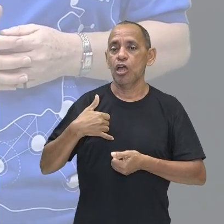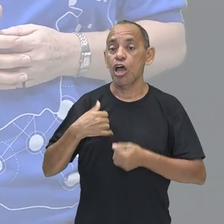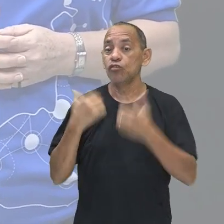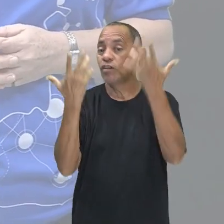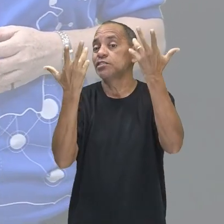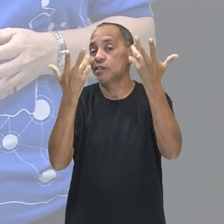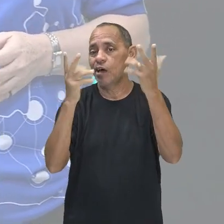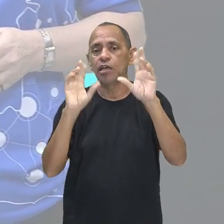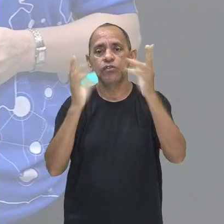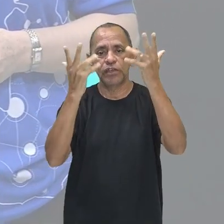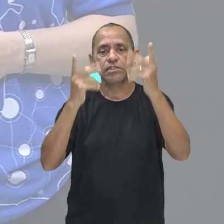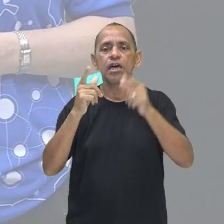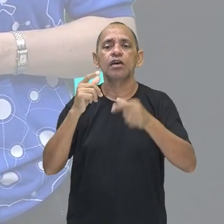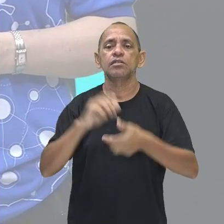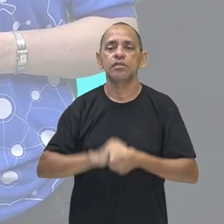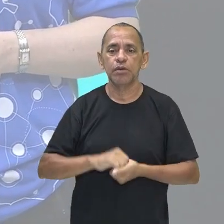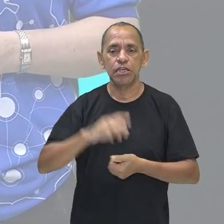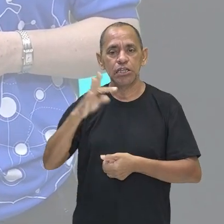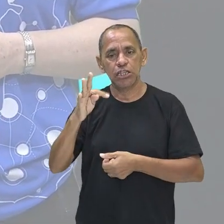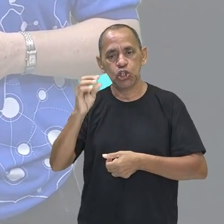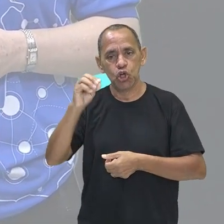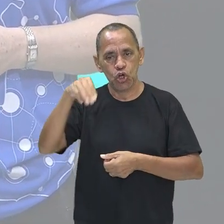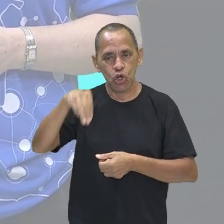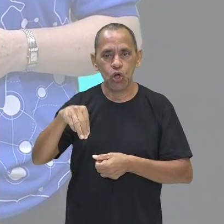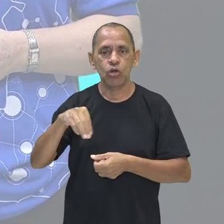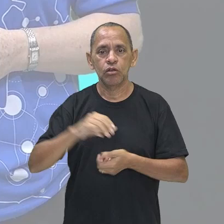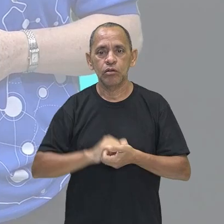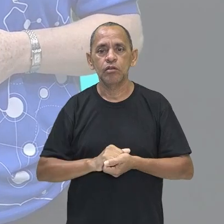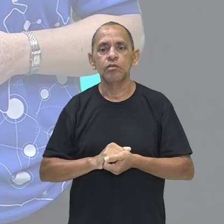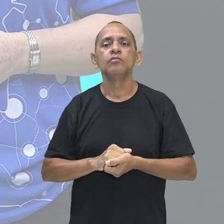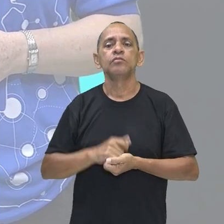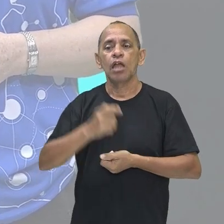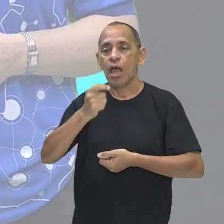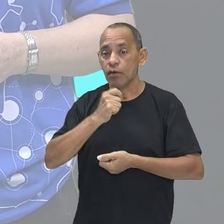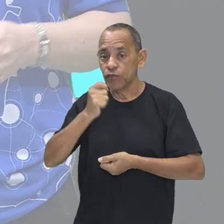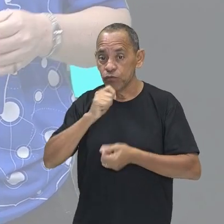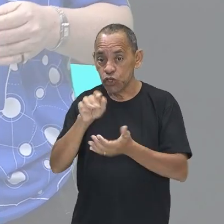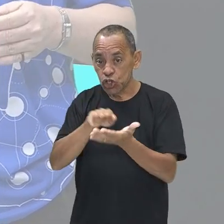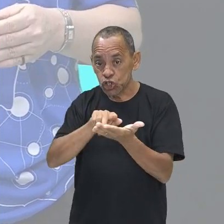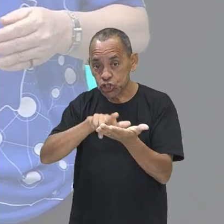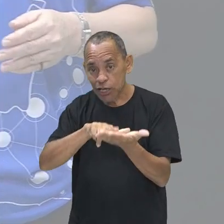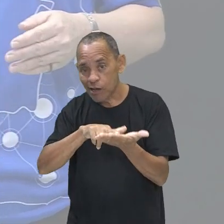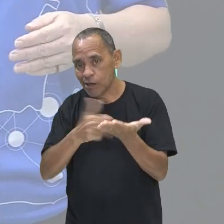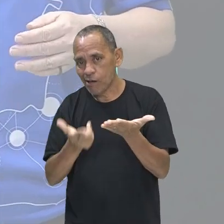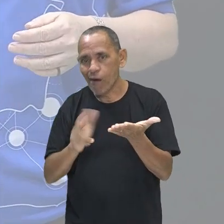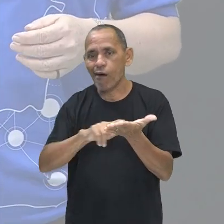da música brasileira pela revista Rolling Stone. Tá? Então, Tom Jobim